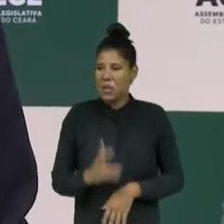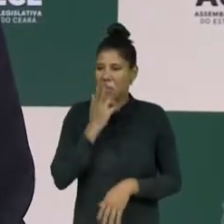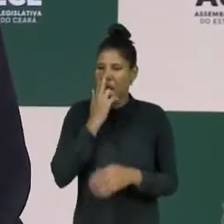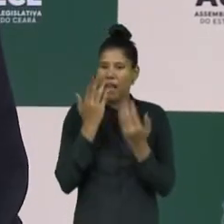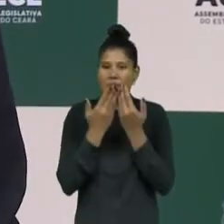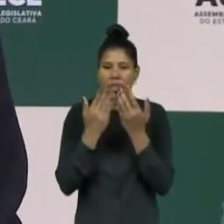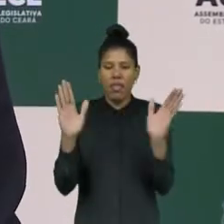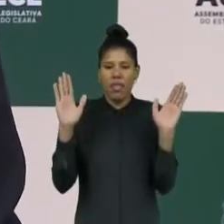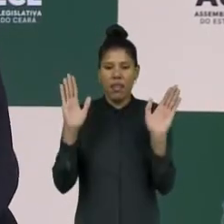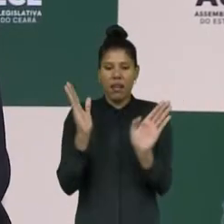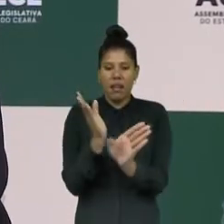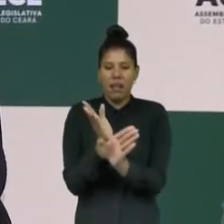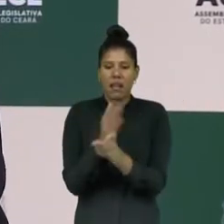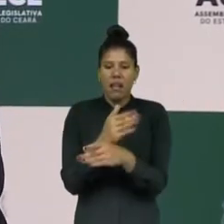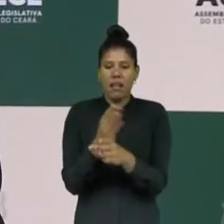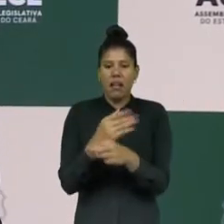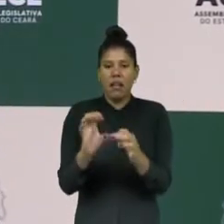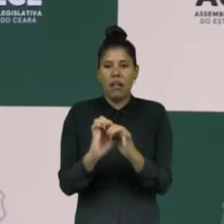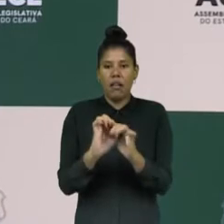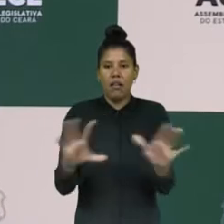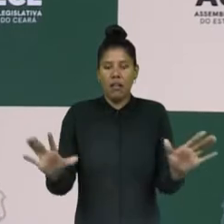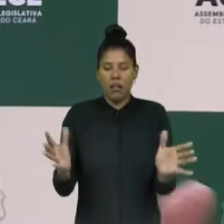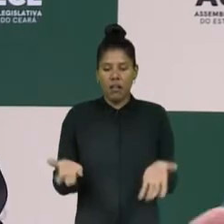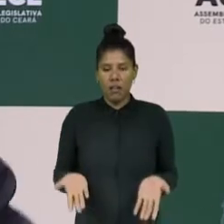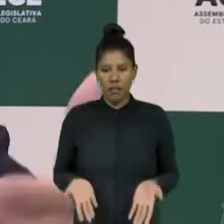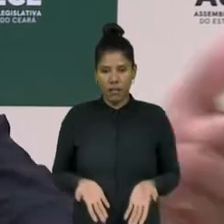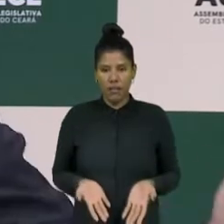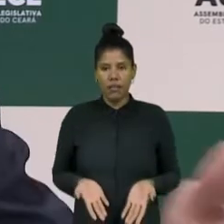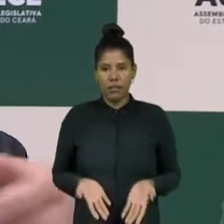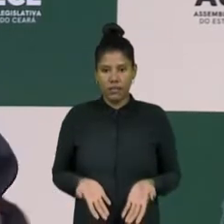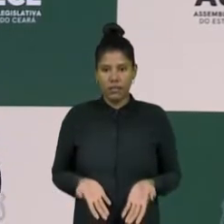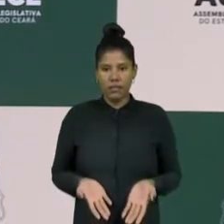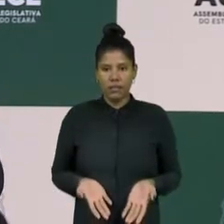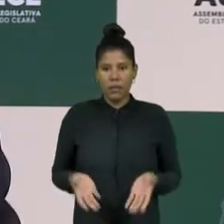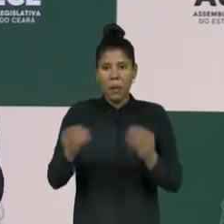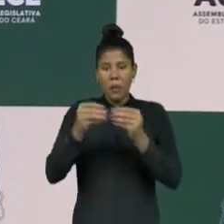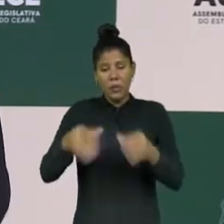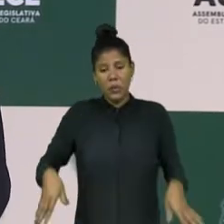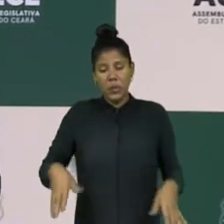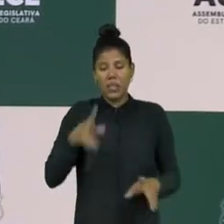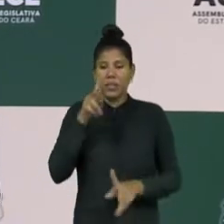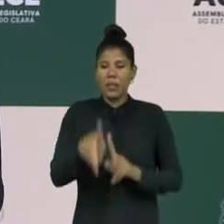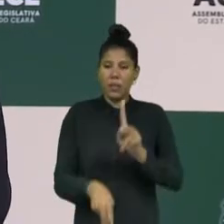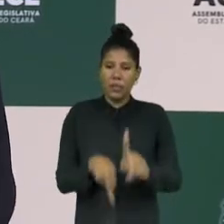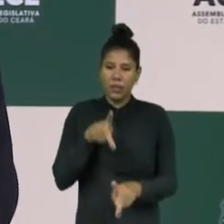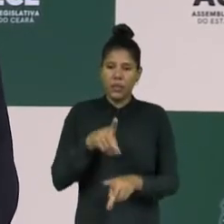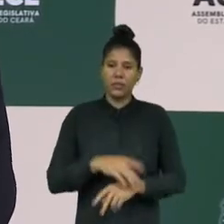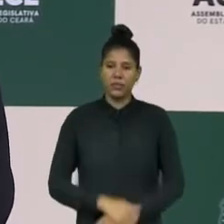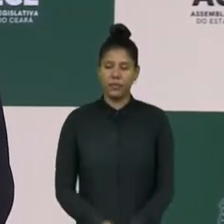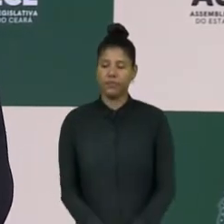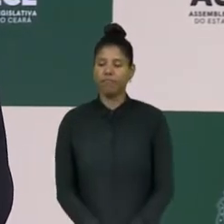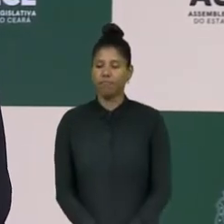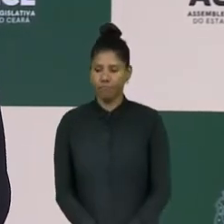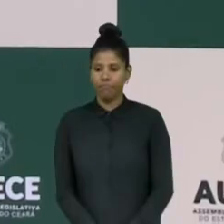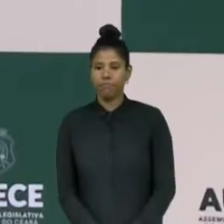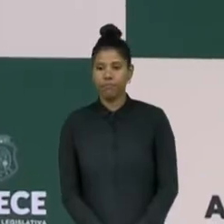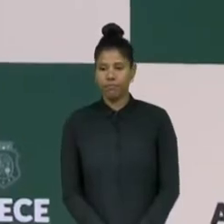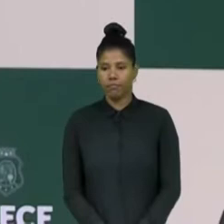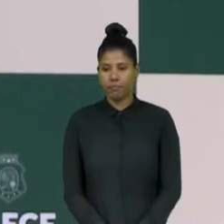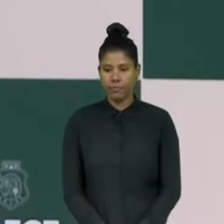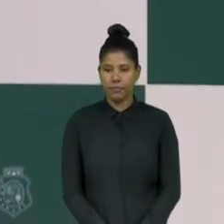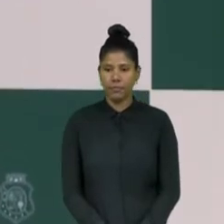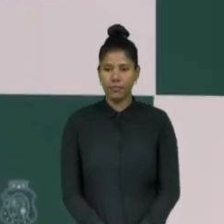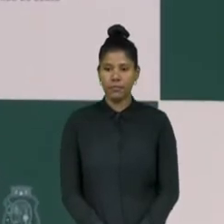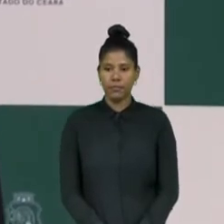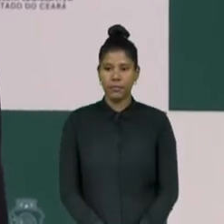permitindo usar esses venenos para matar aquilo que agride às suas plantações. O